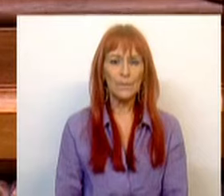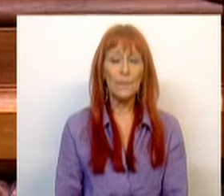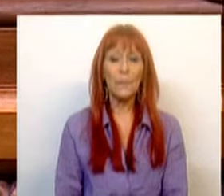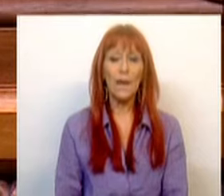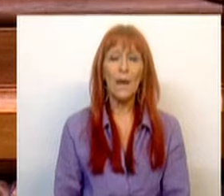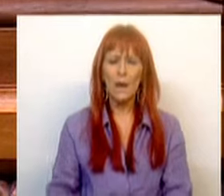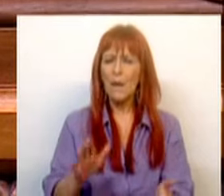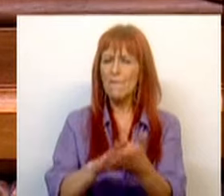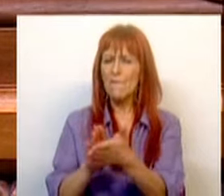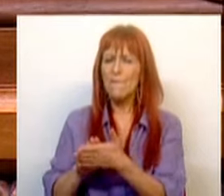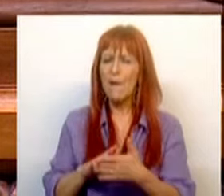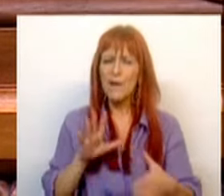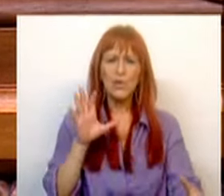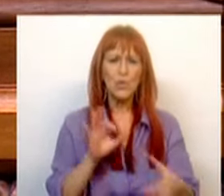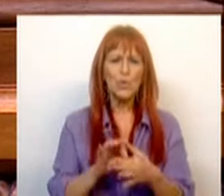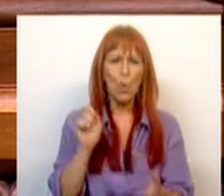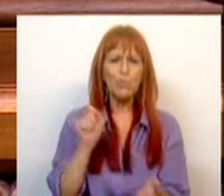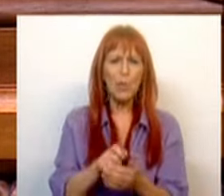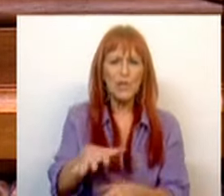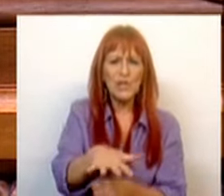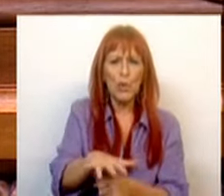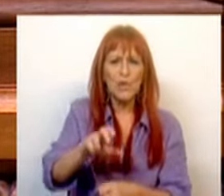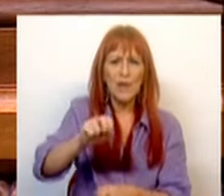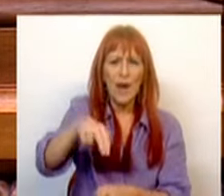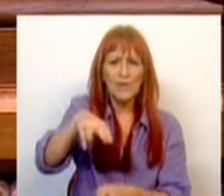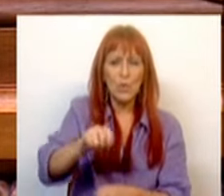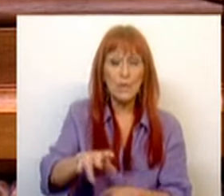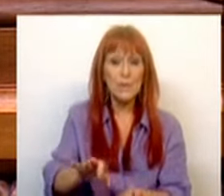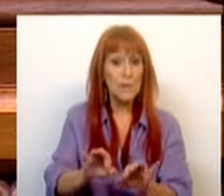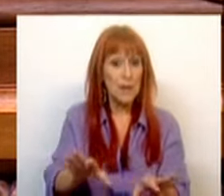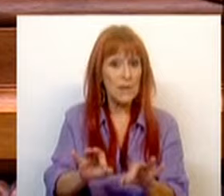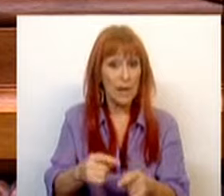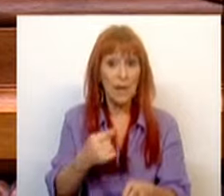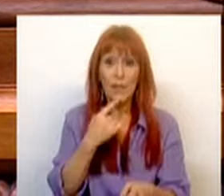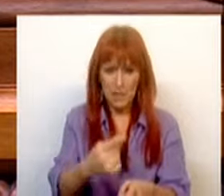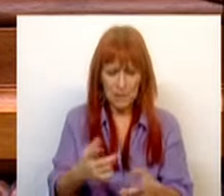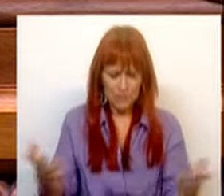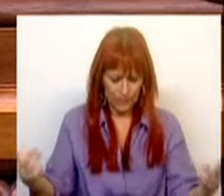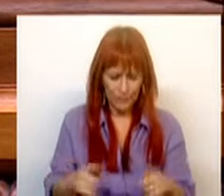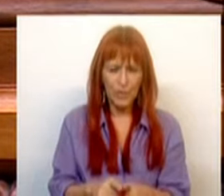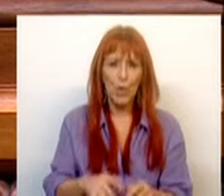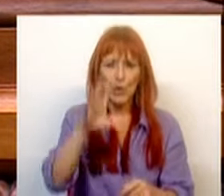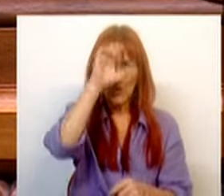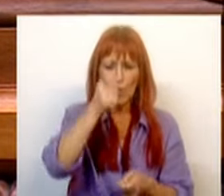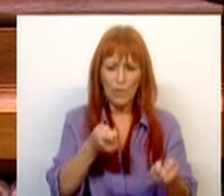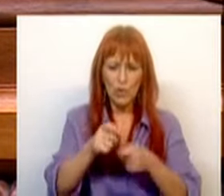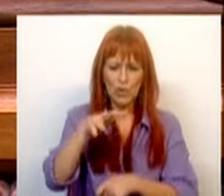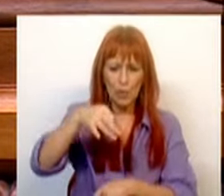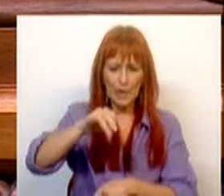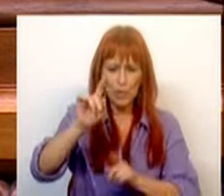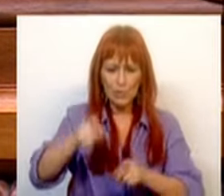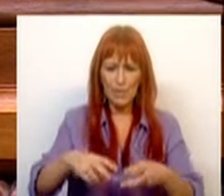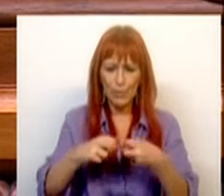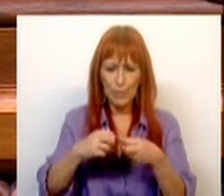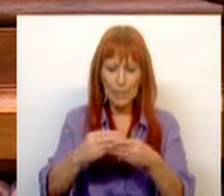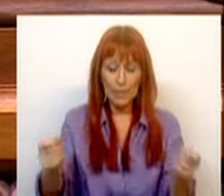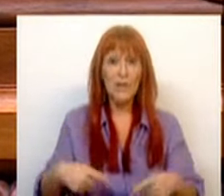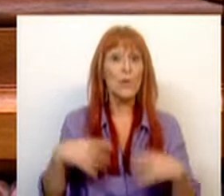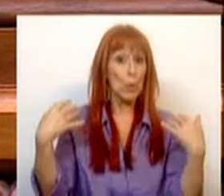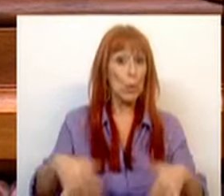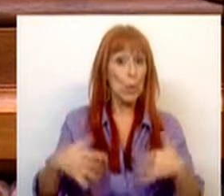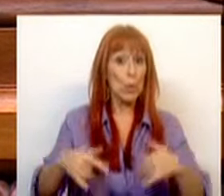Vamos a factos sobre o ponto de situação do SNS, como dizem. Os governos do PS começaram por resolver um problema